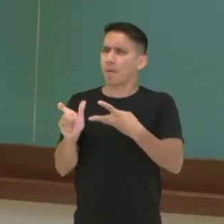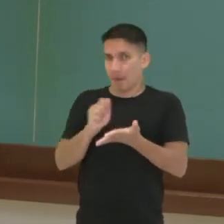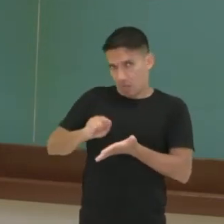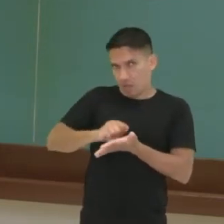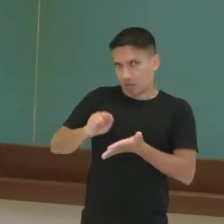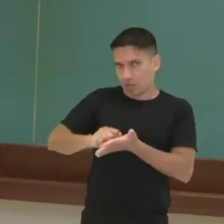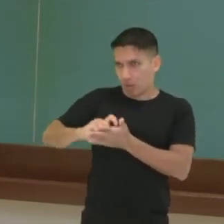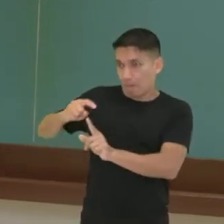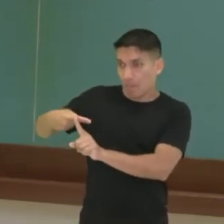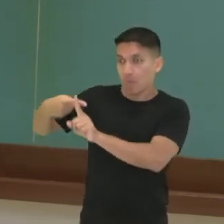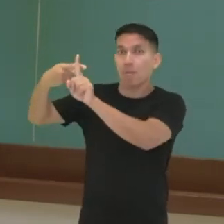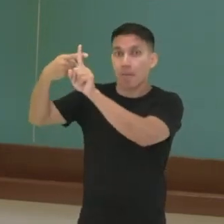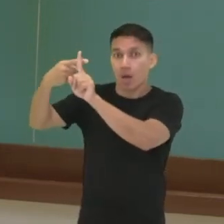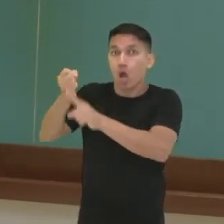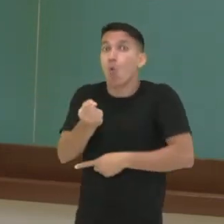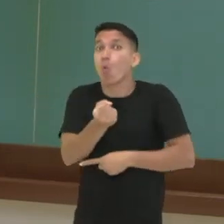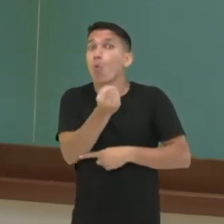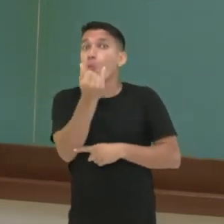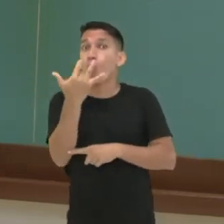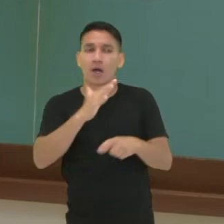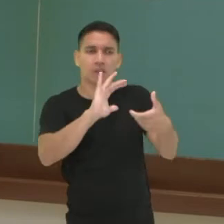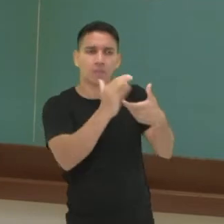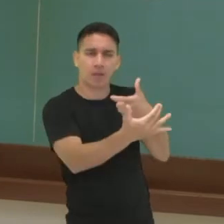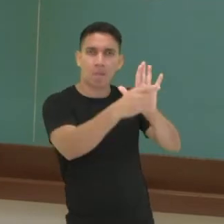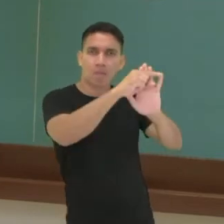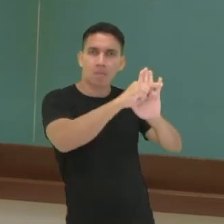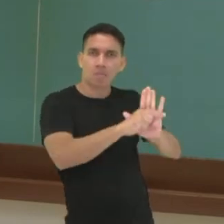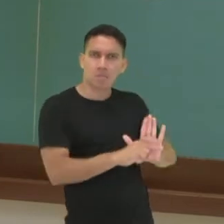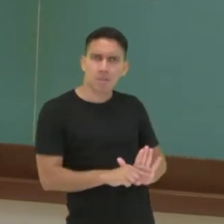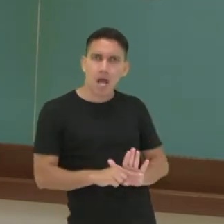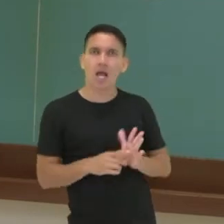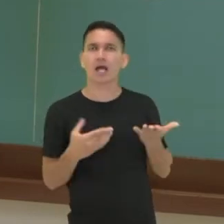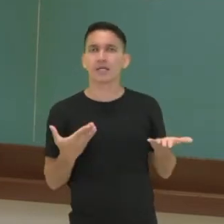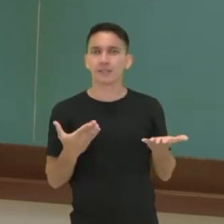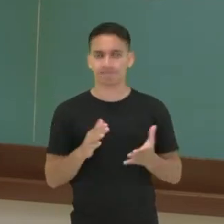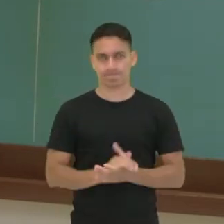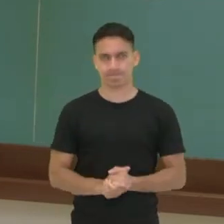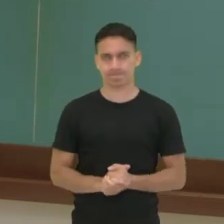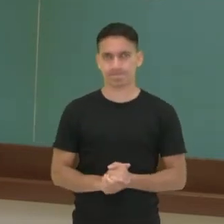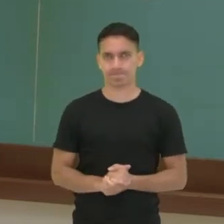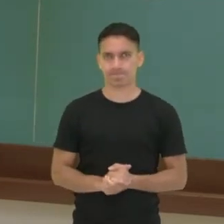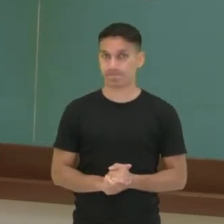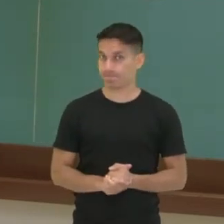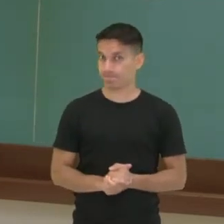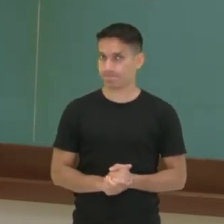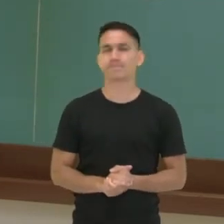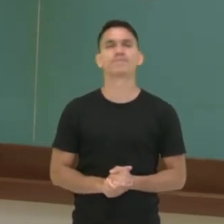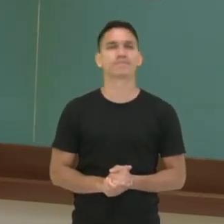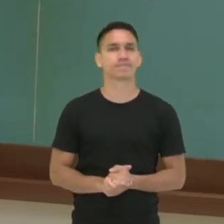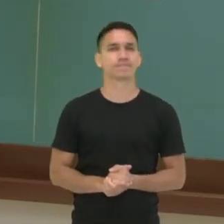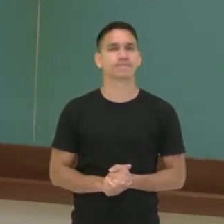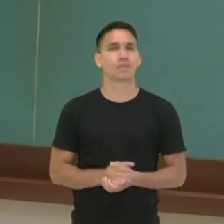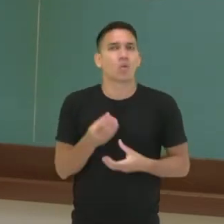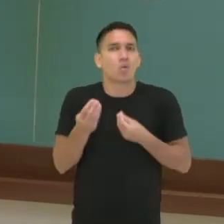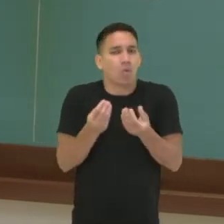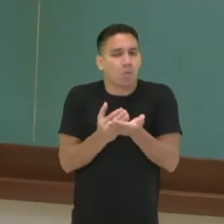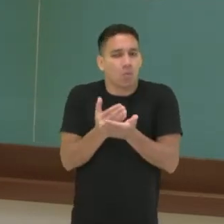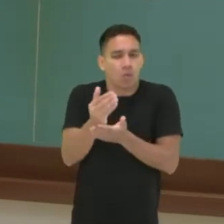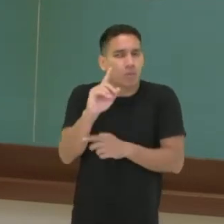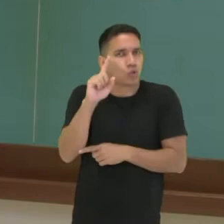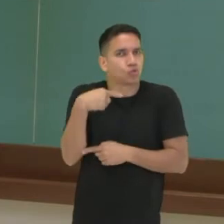você colocou e quantas palavras negativas? Da onde vem o